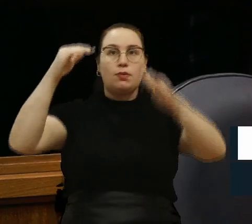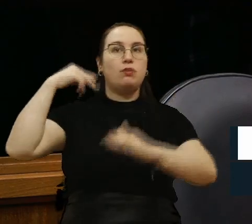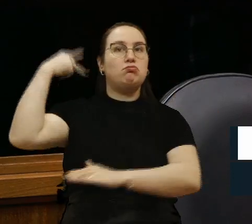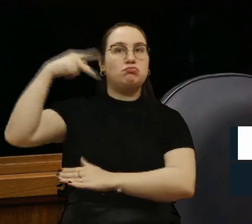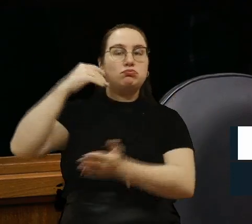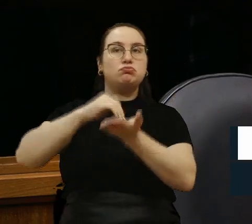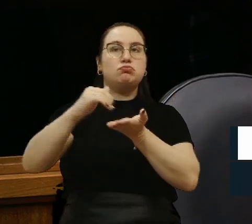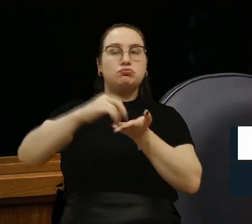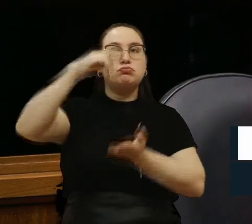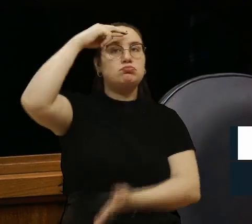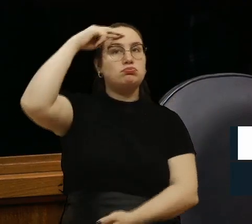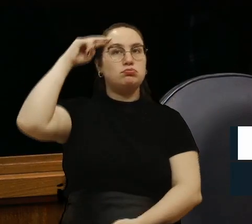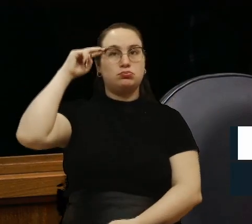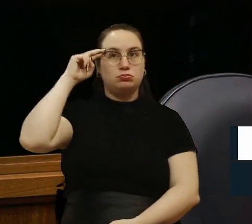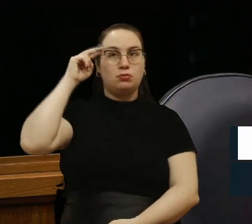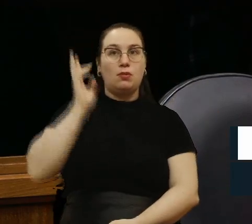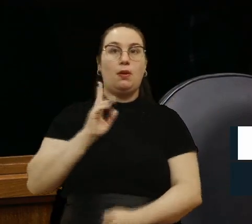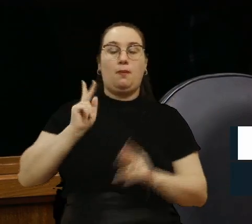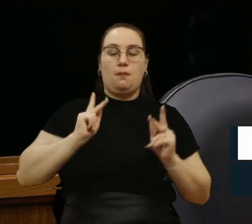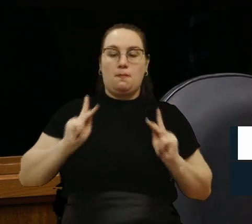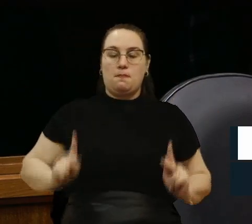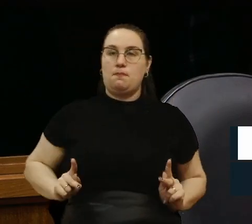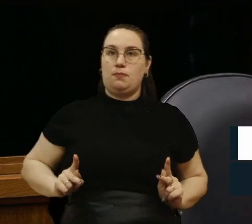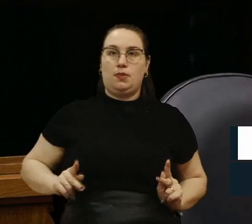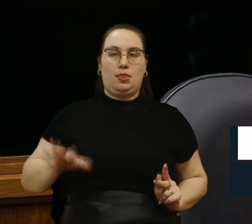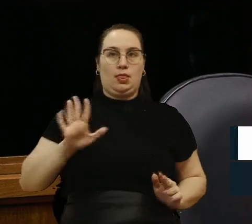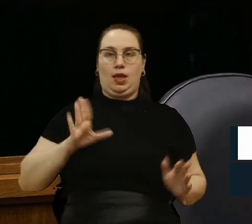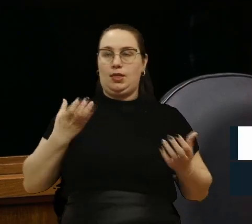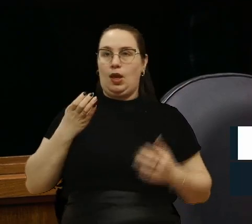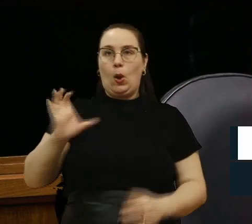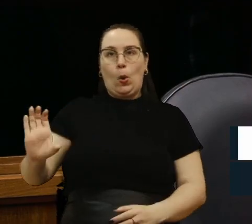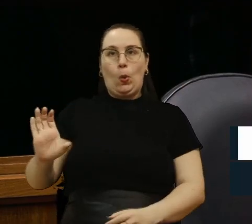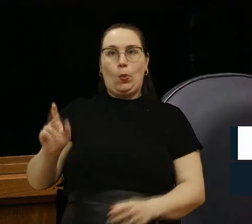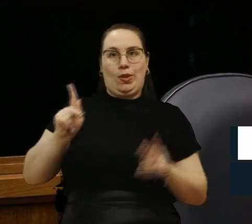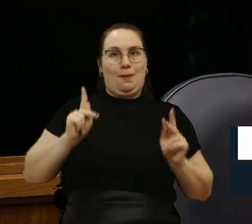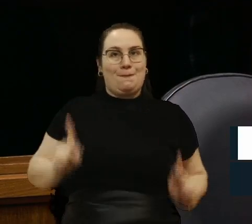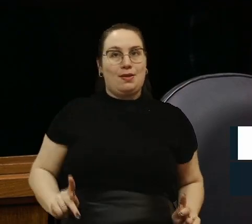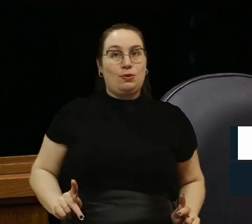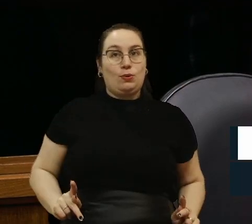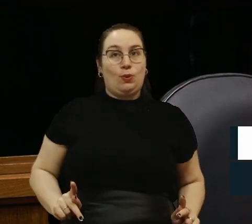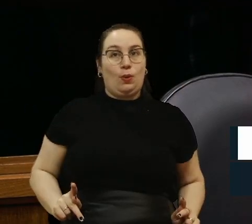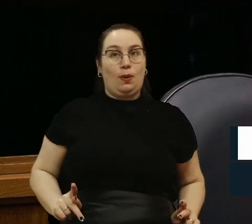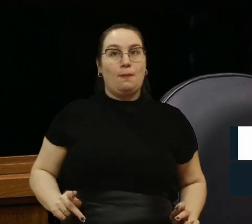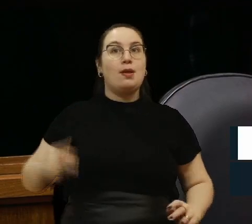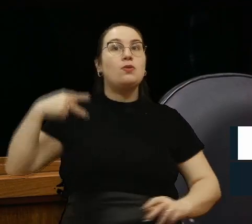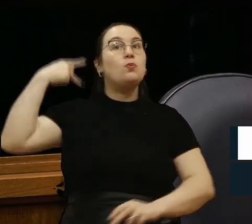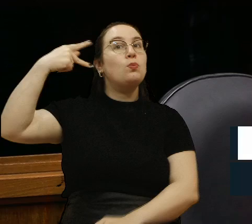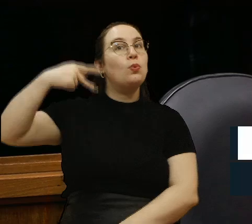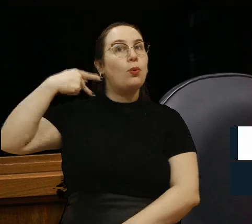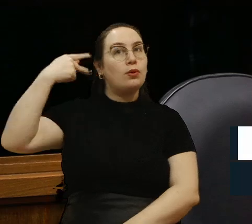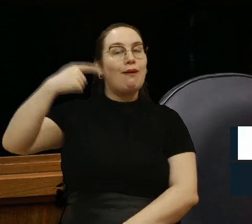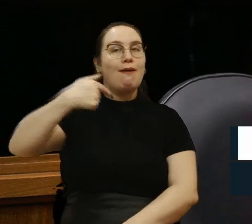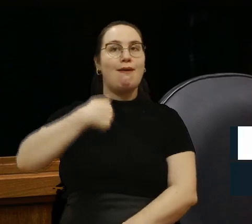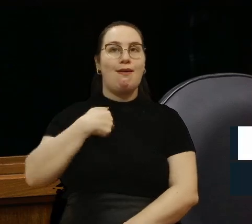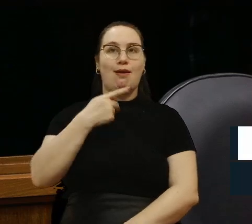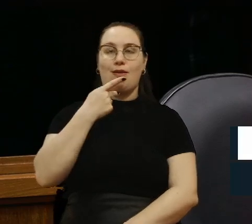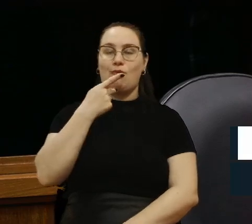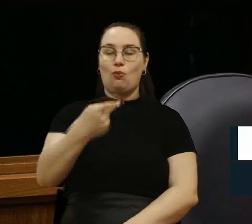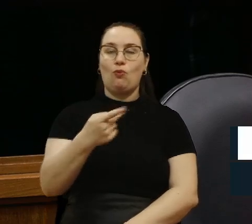secretário Rafael Bueno. Pessoalmente falando, não tenho nada contra ele, não é essa a questão. Mas, politicamente falando, eu